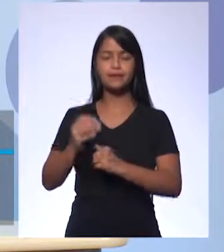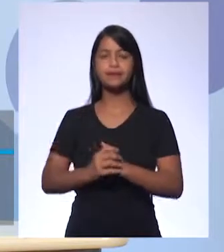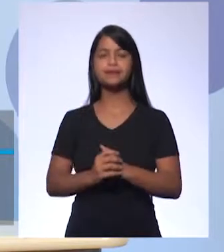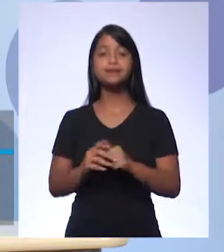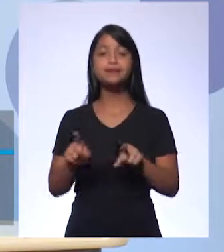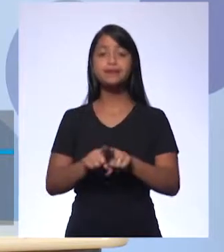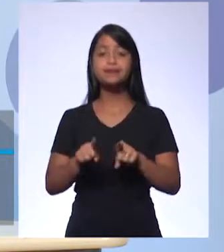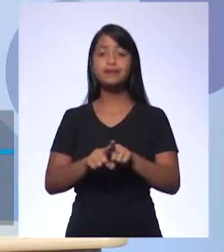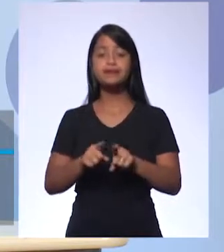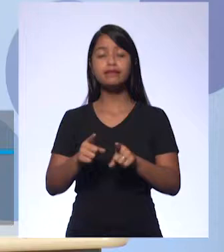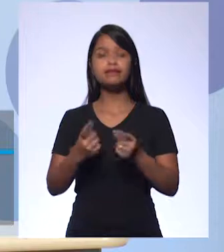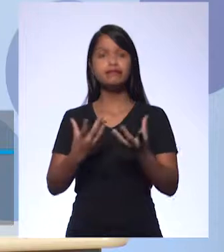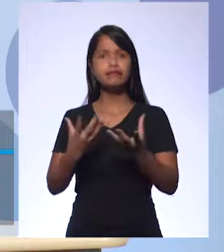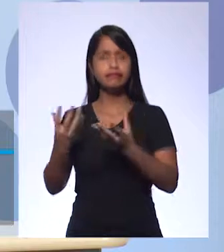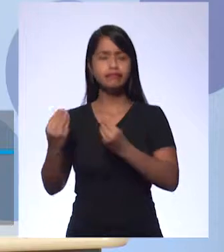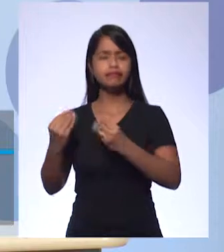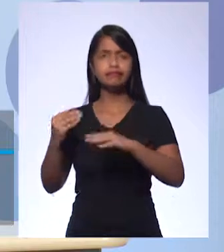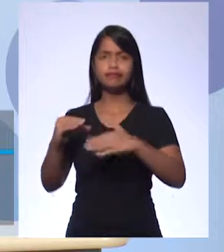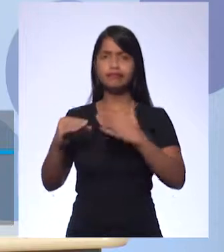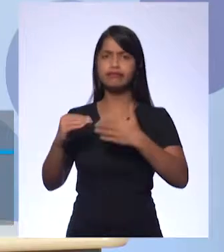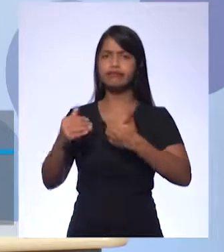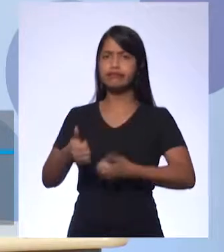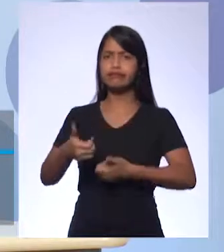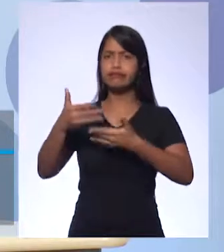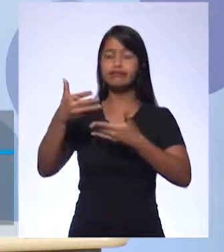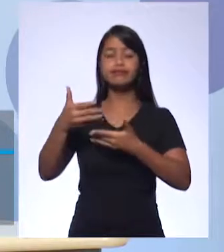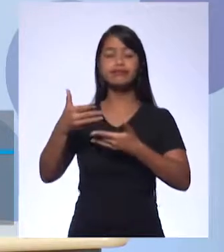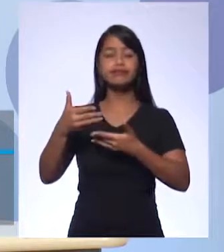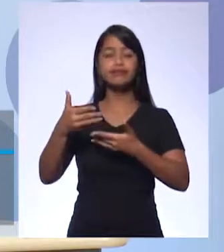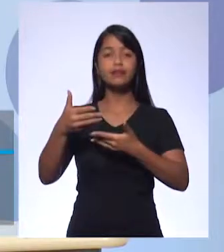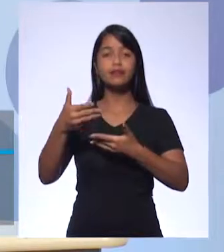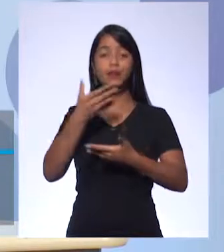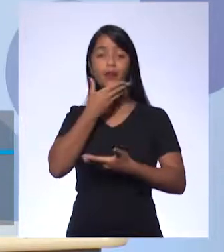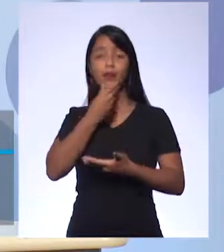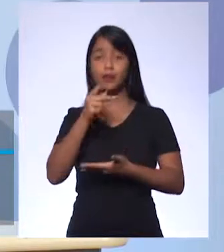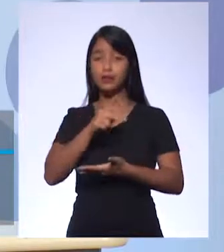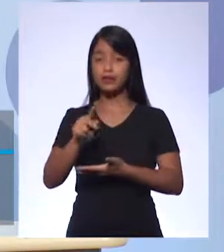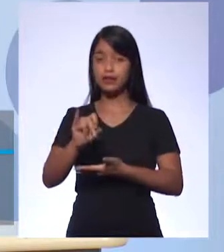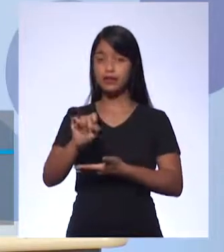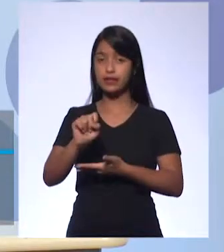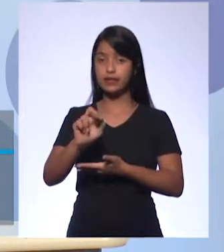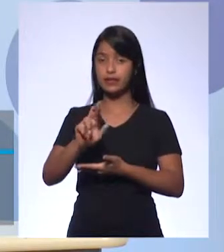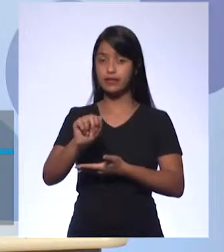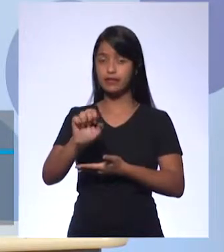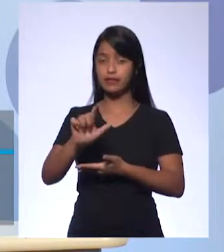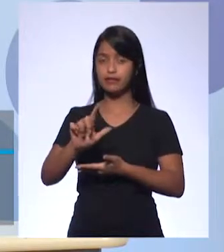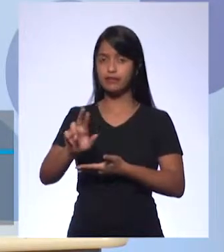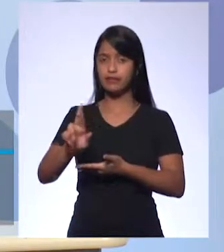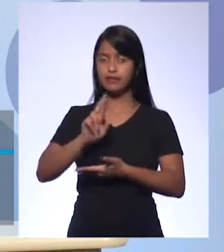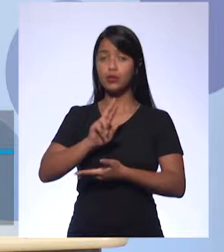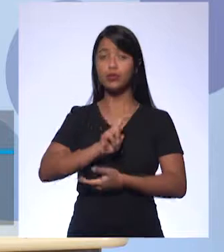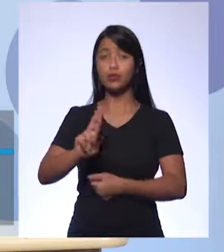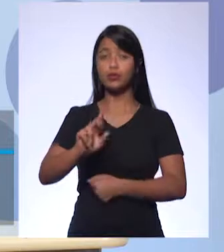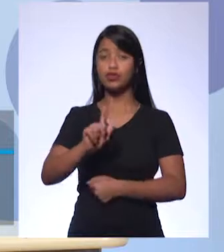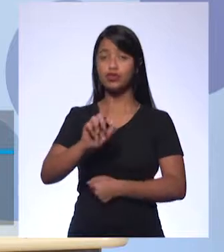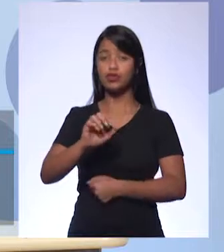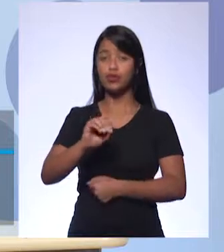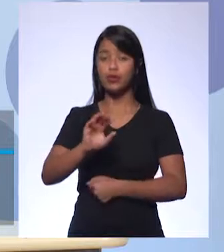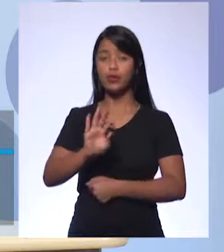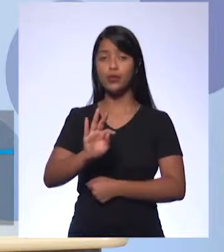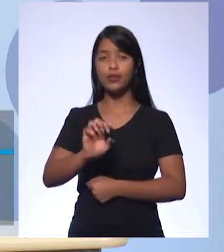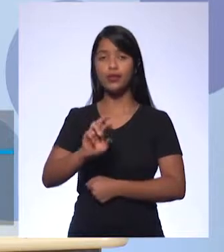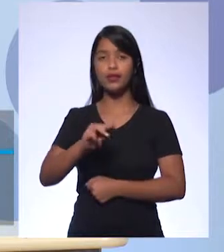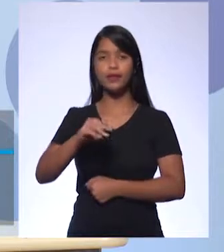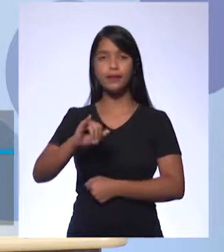tem aqui participação do professor Israel, por exemplo, colocou uma difícil aqui, ó, geotérmica. Olha,